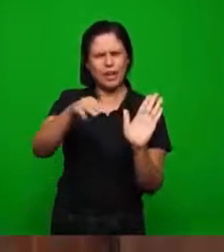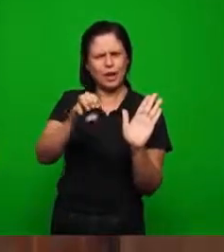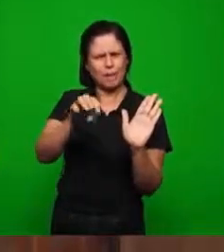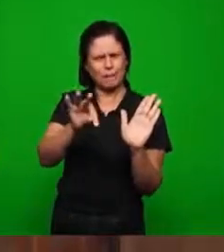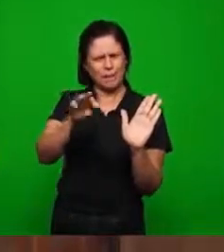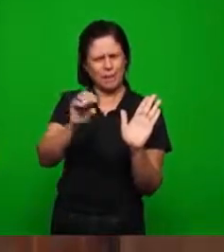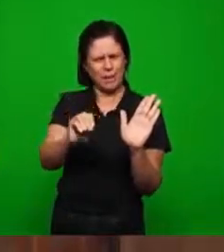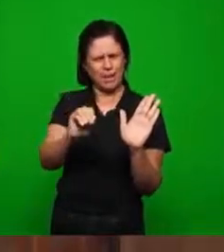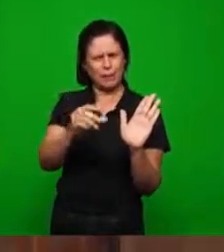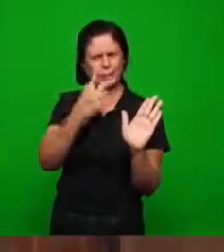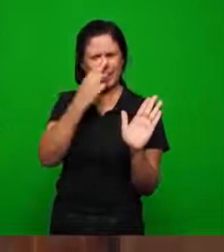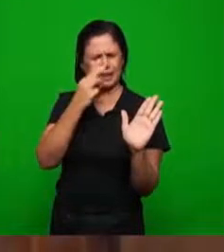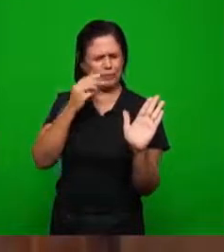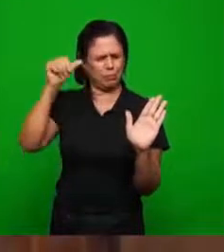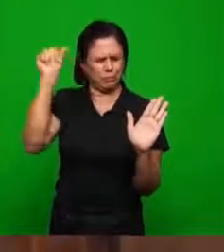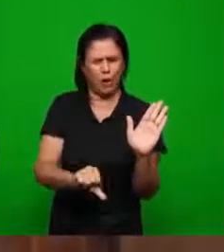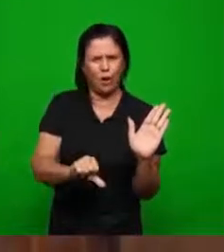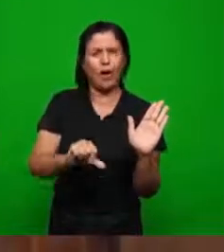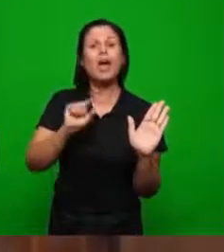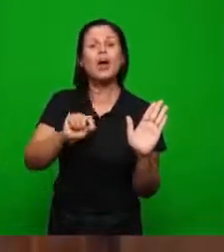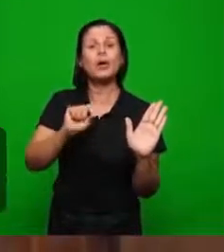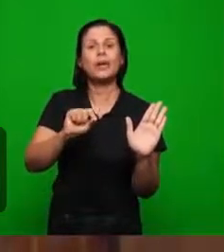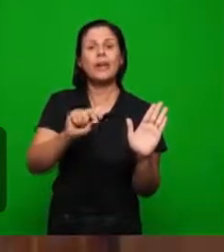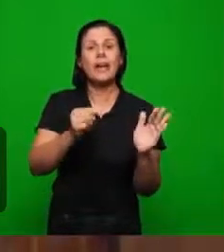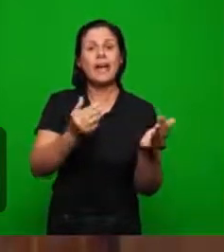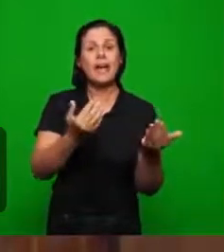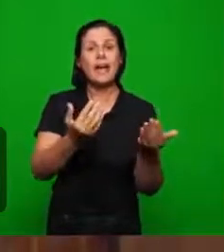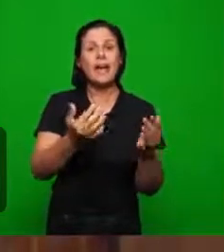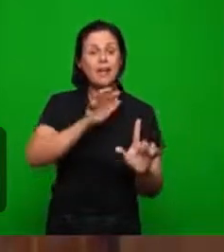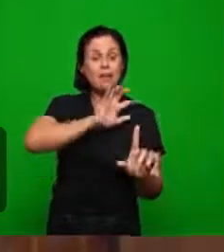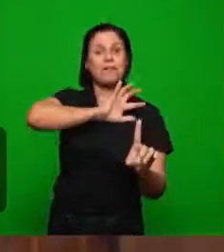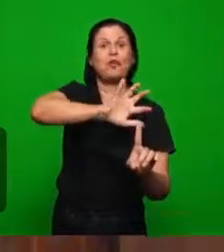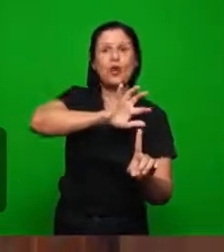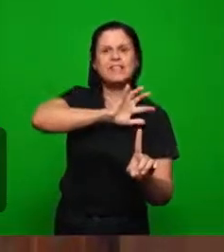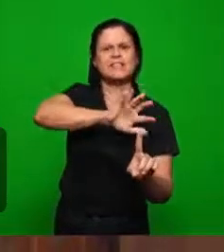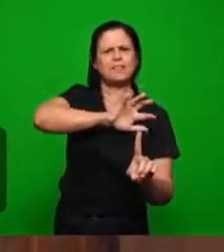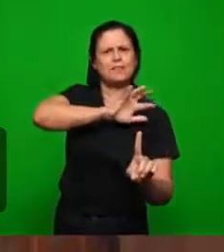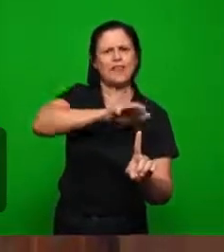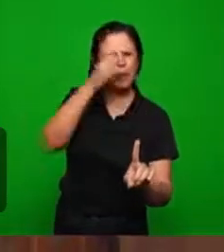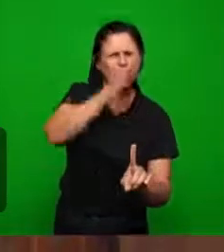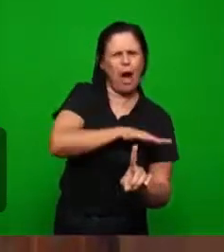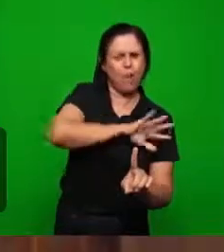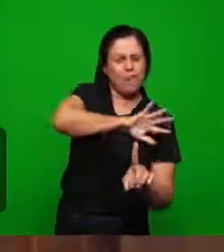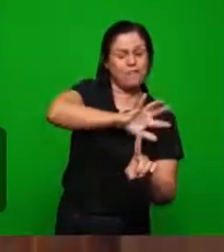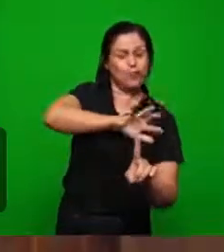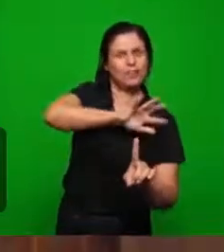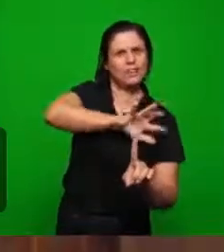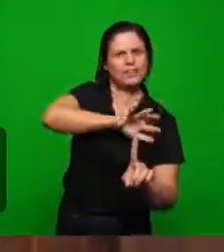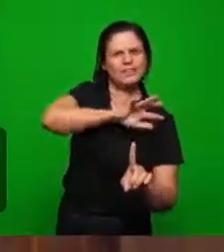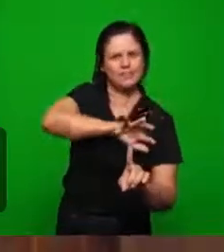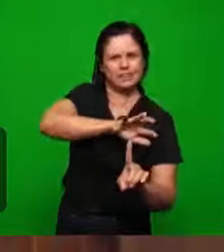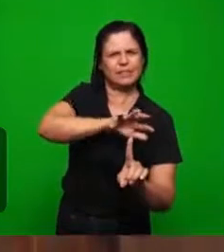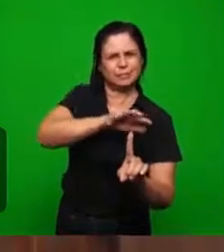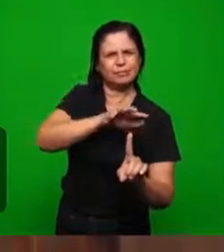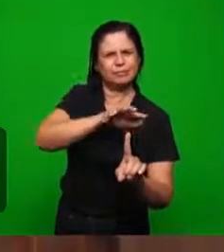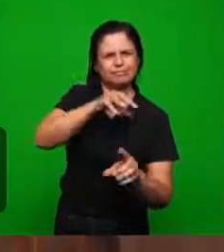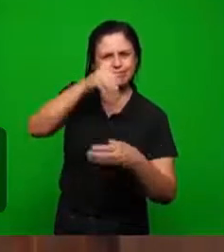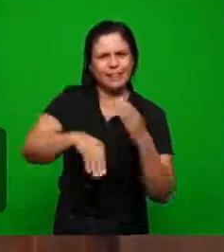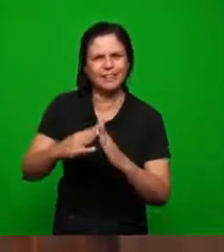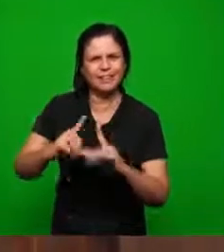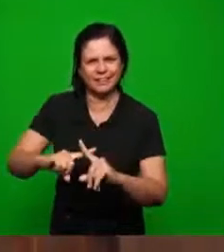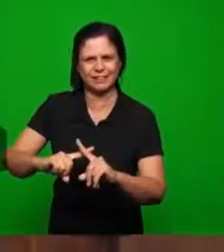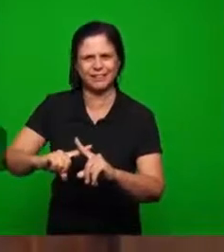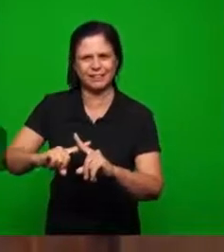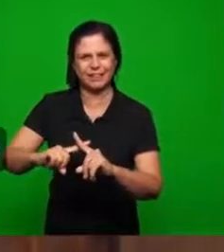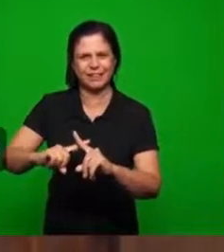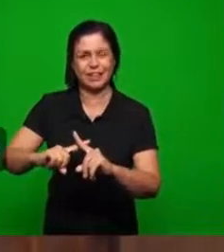a ele, é esse fermento que vem de fora para dentro. O fermento da igreja, aquele que faz